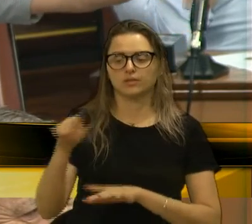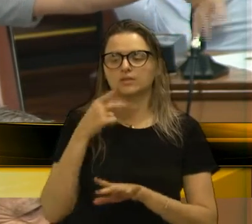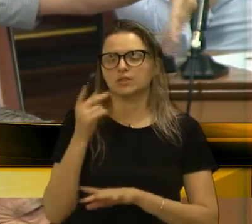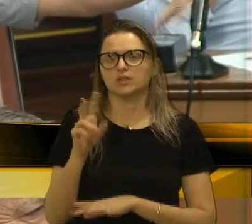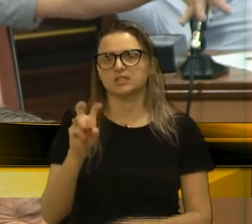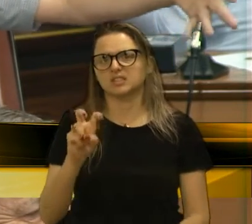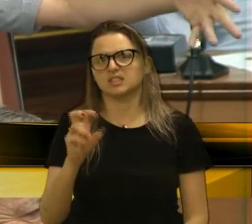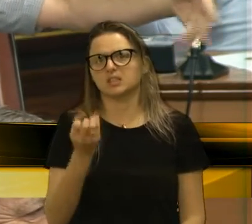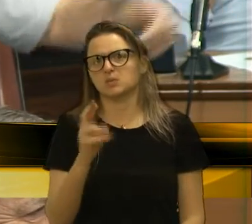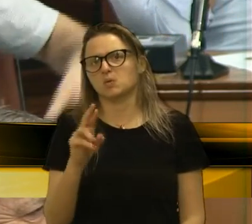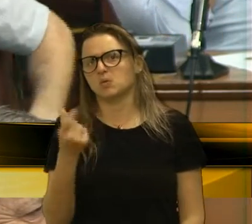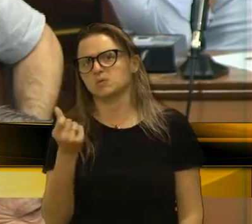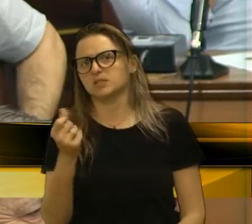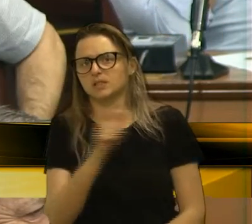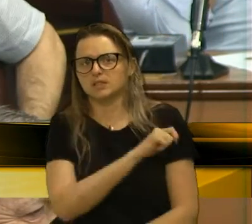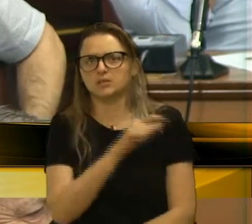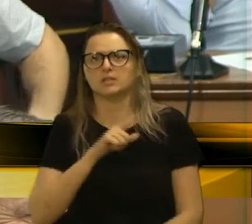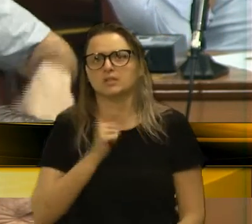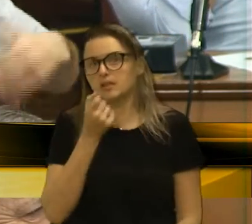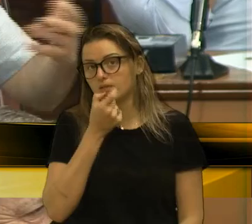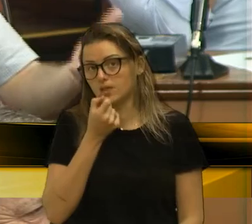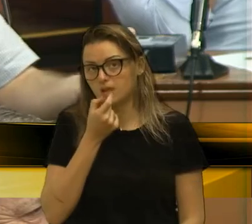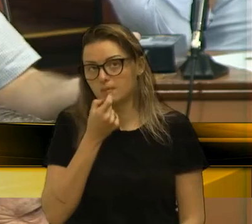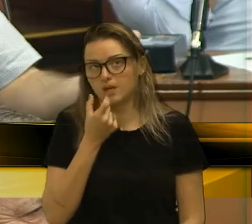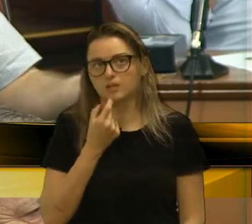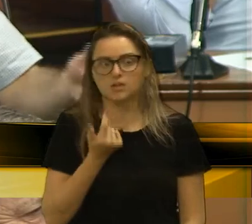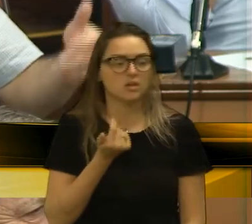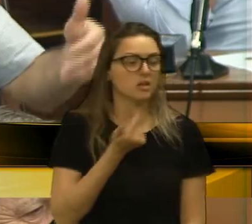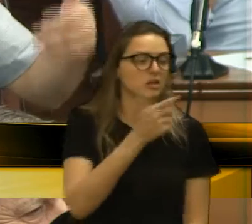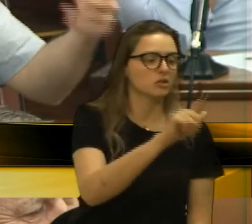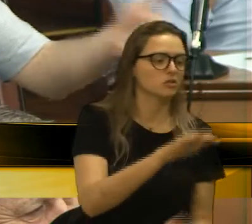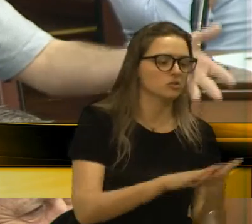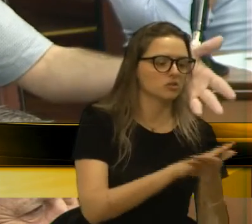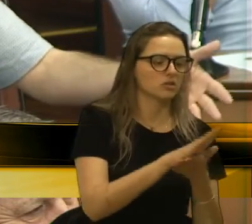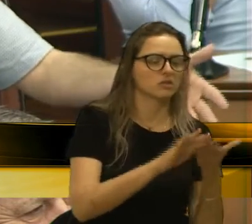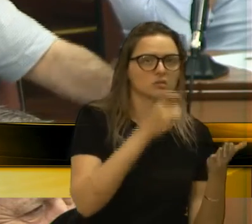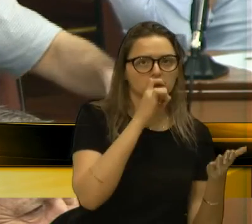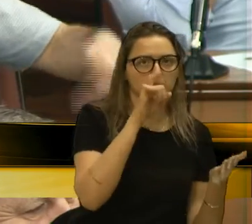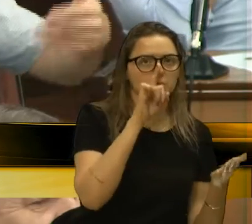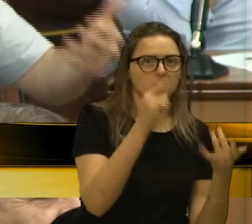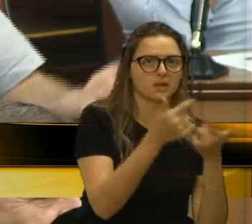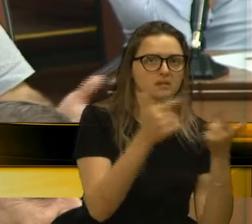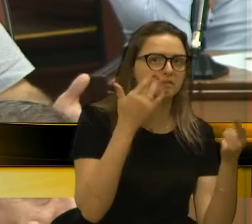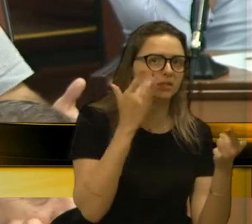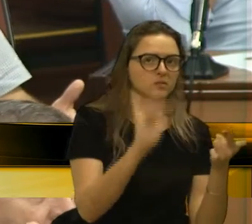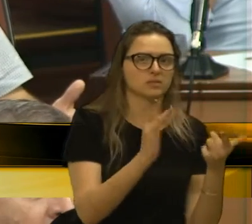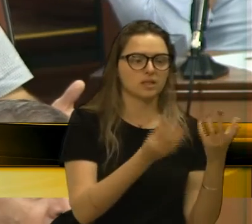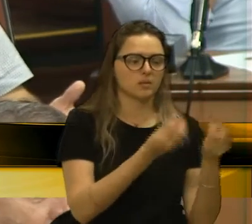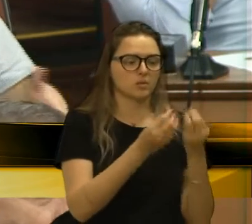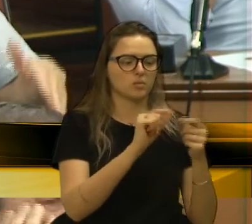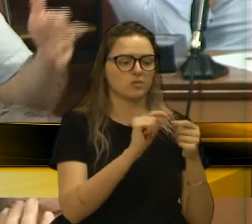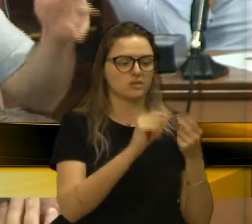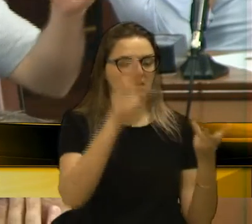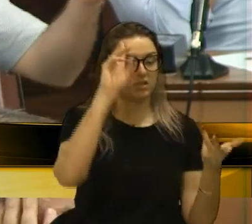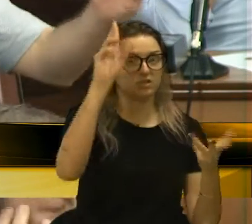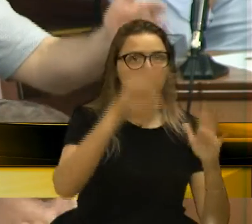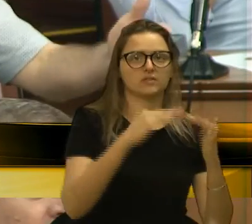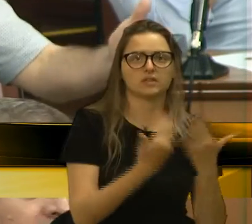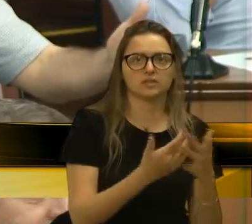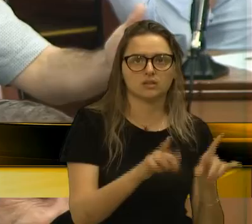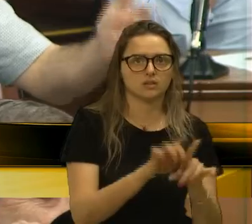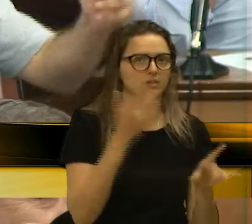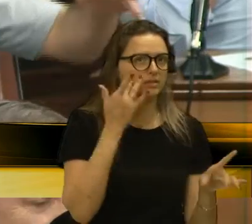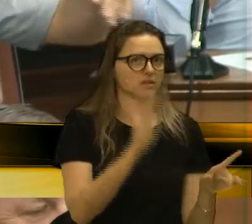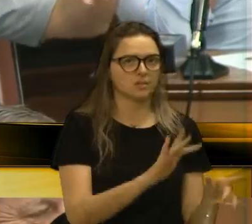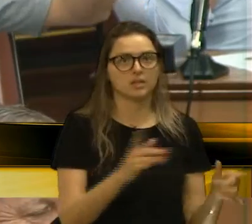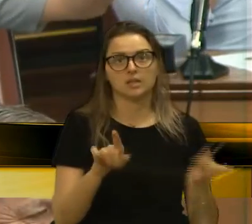5, 6 alunos em torno dele que recebeu medicamento, e os demais nada, e os pais não têm nenhuma orientação, nem a própria direção da escola. Então fica esse